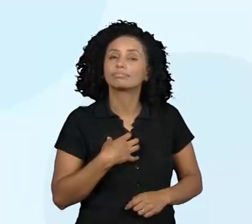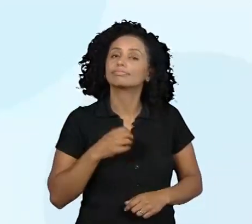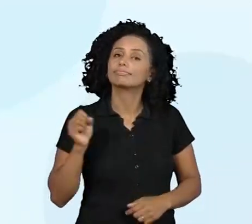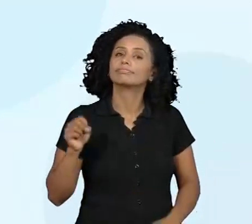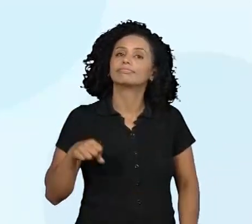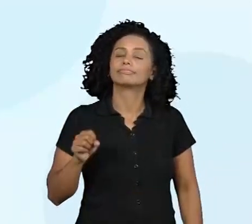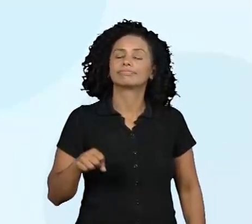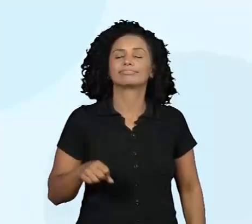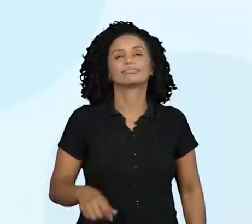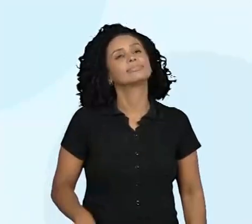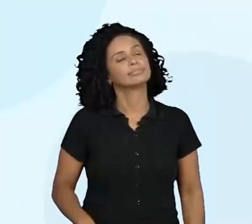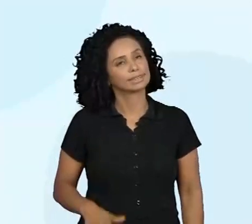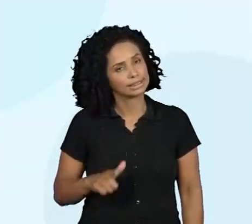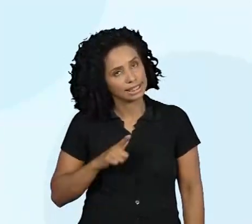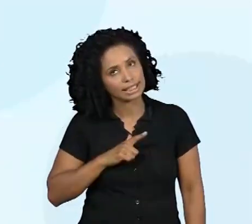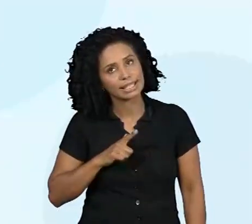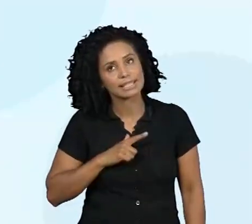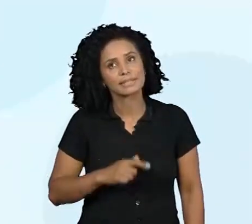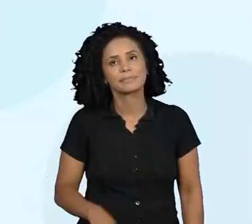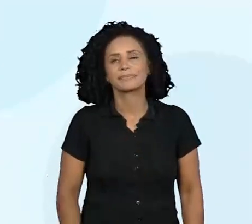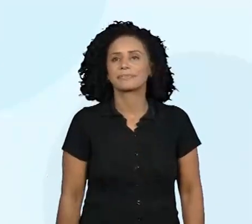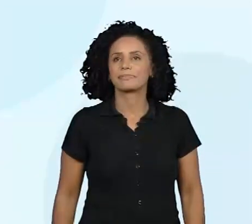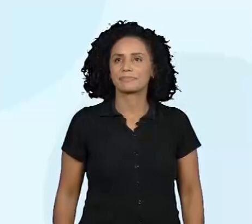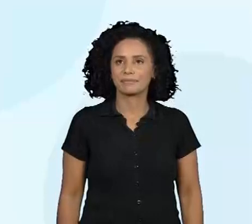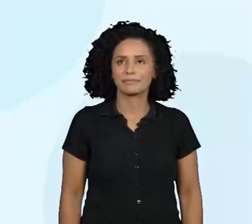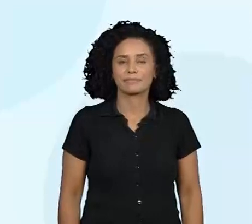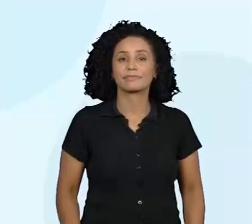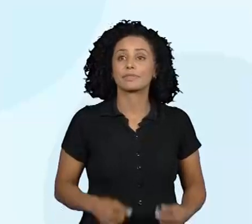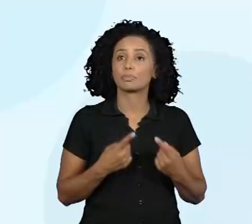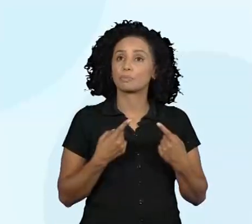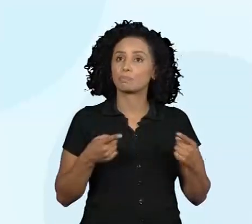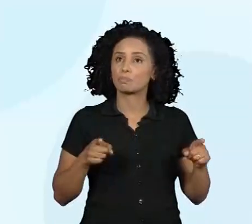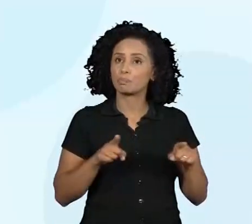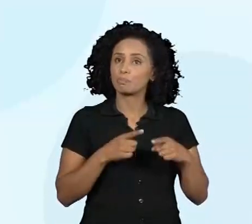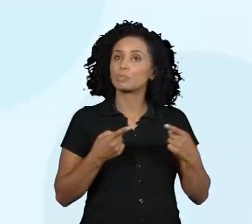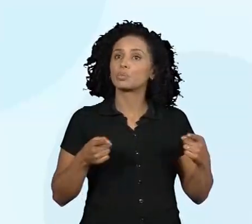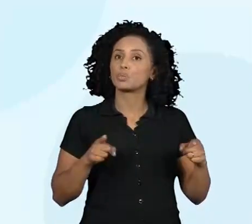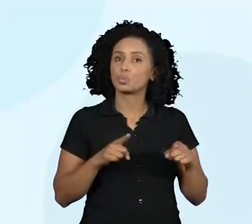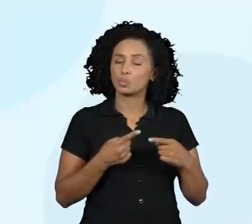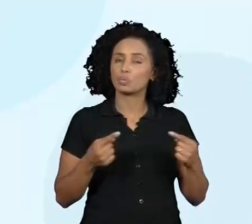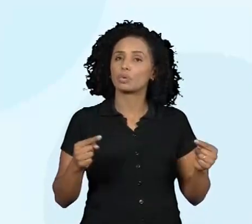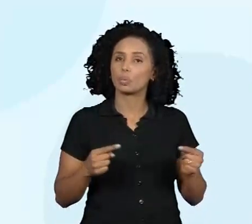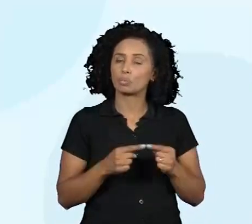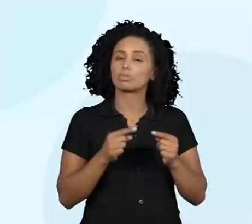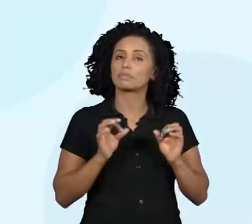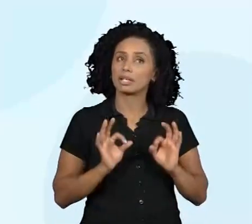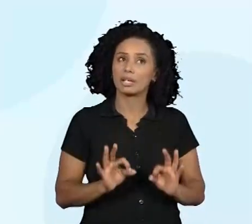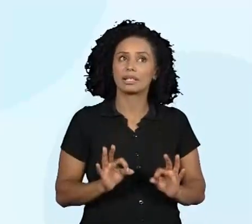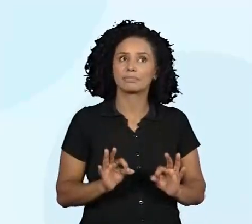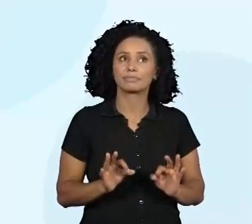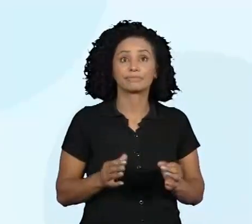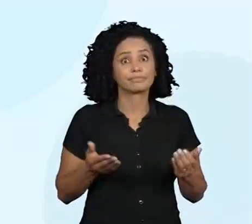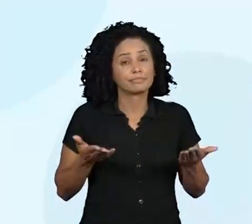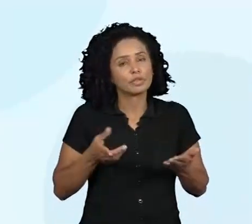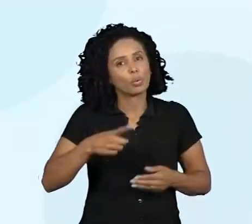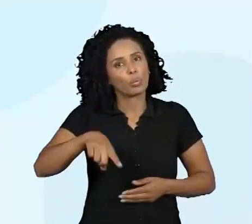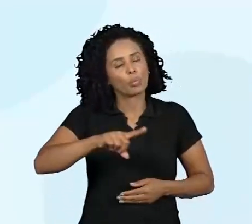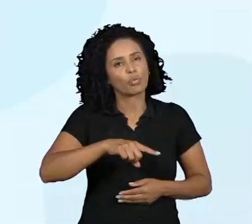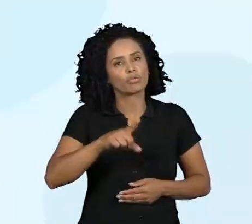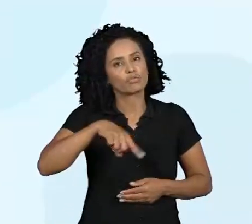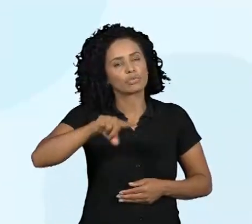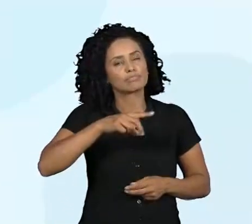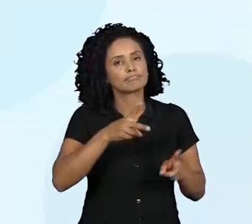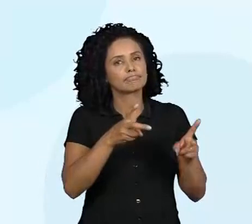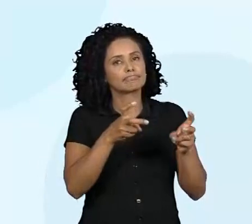som. Produzem sons, instrumentos musicais. Isso. E olha, hoje nós vamos ouvir aí mais